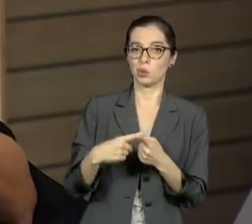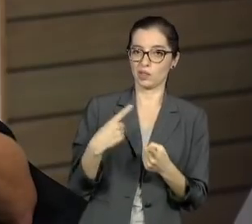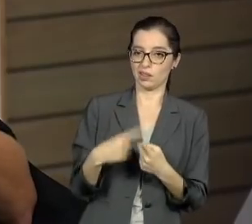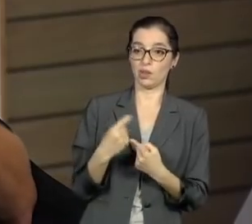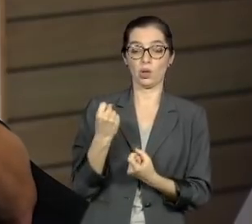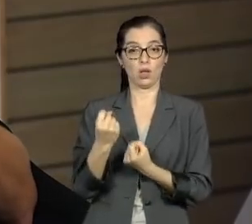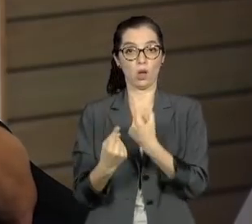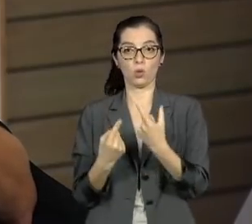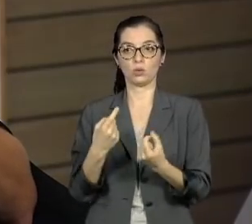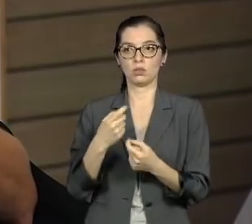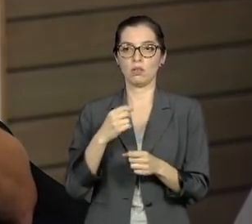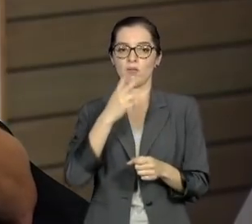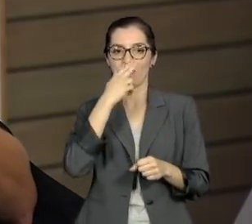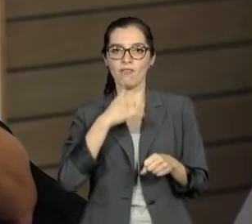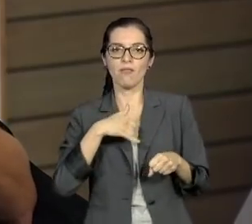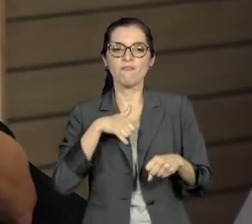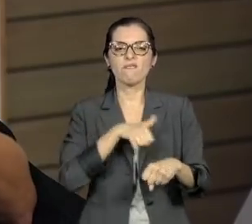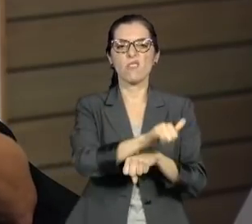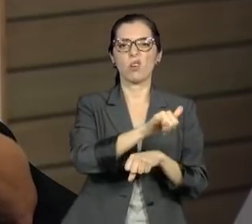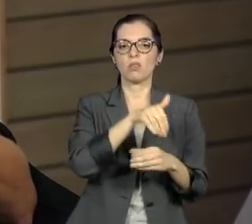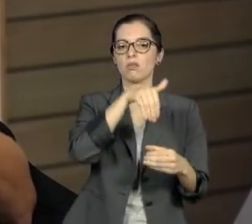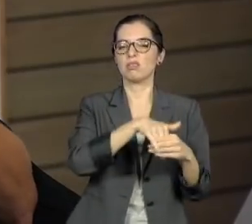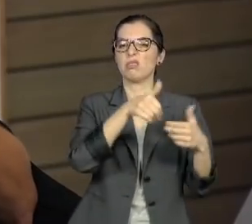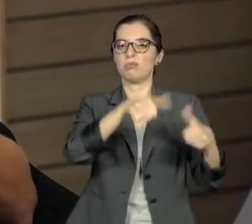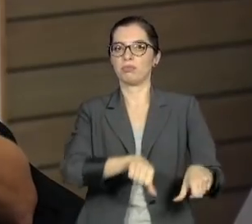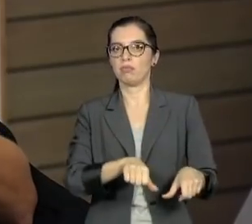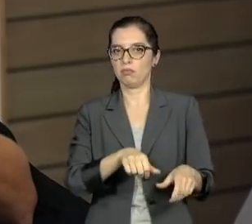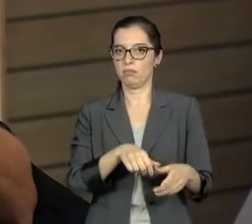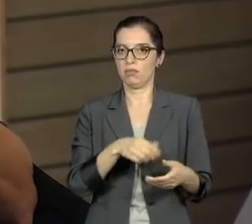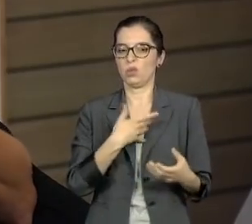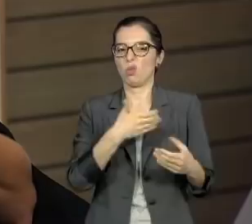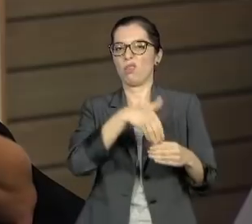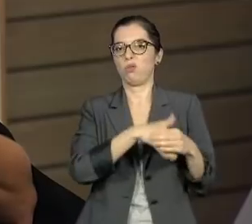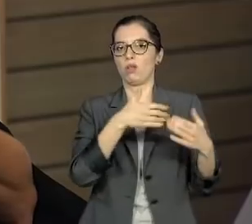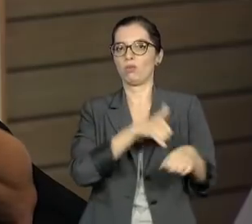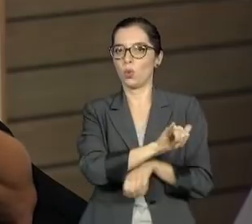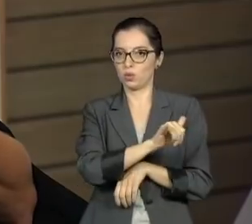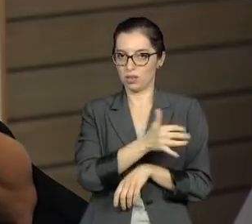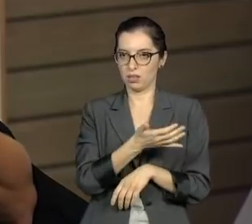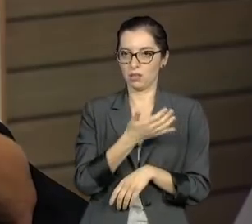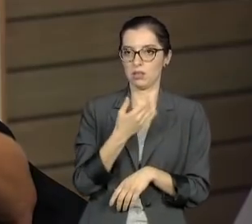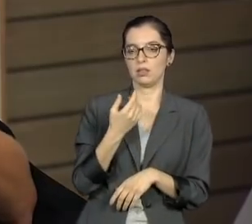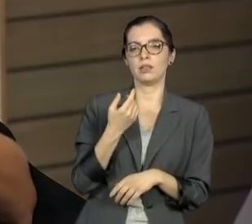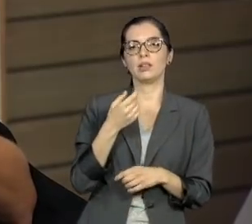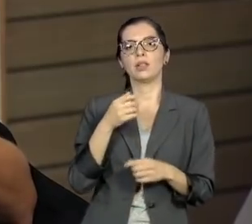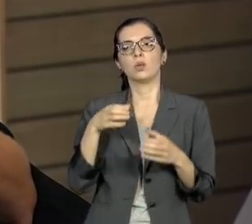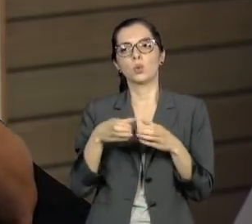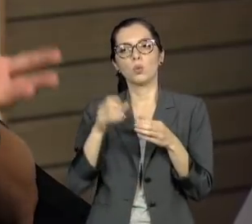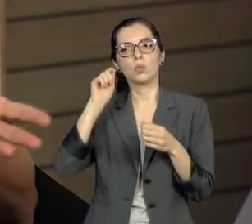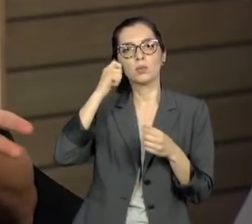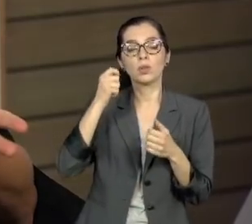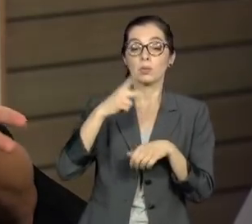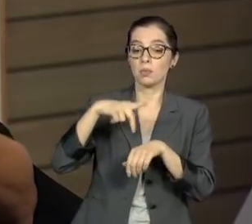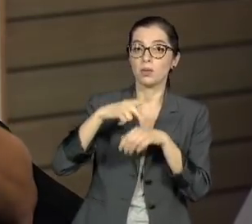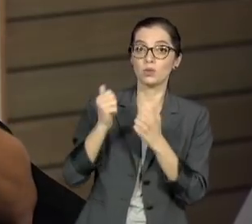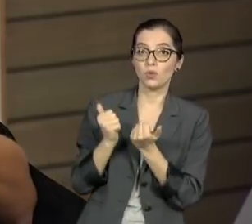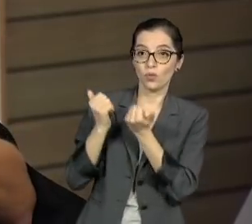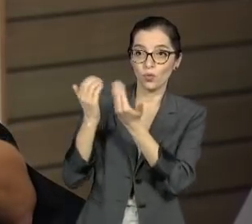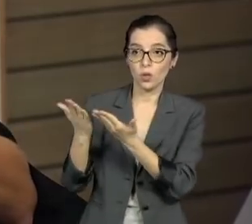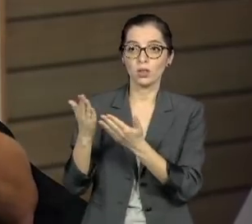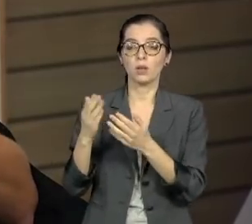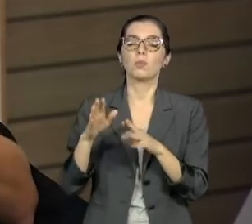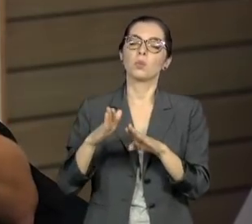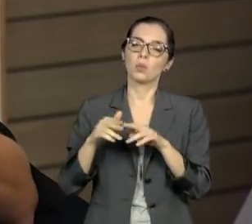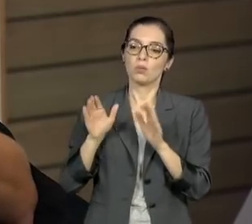que são mais desestimulados a comparecer, são eleitores de minoria, são eleitores negros, eleitores hispânicos, que tendem a votar democrata.